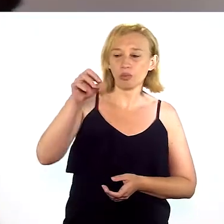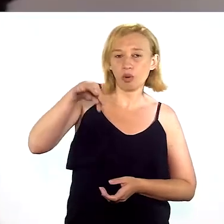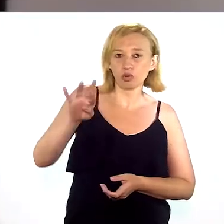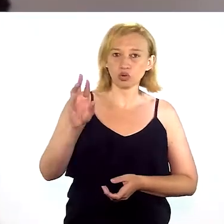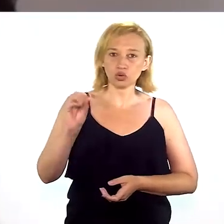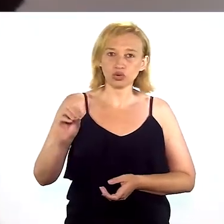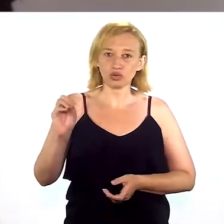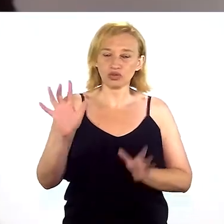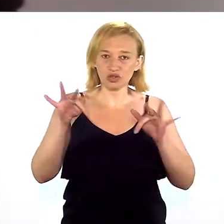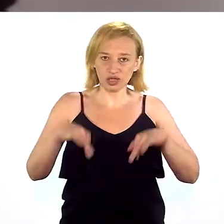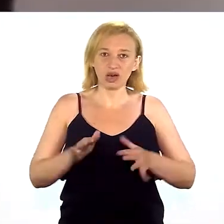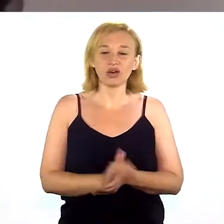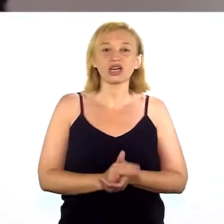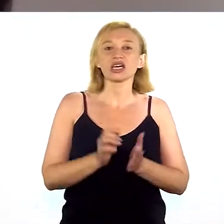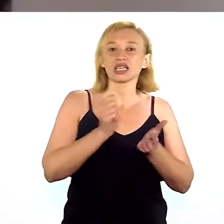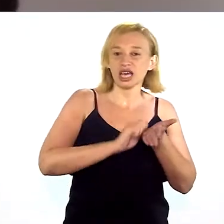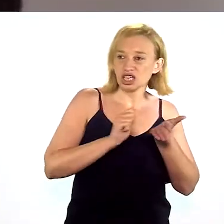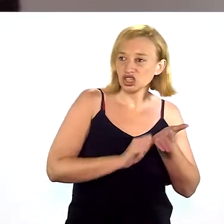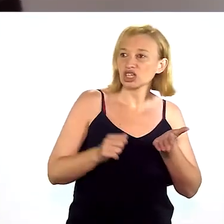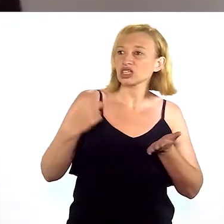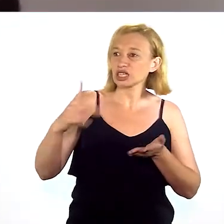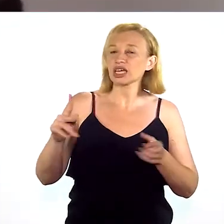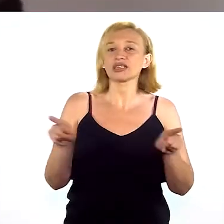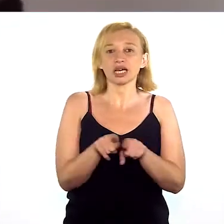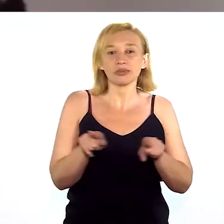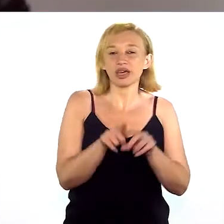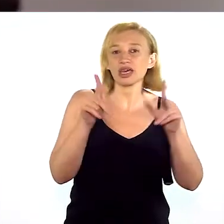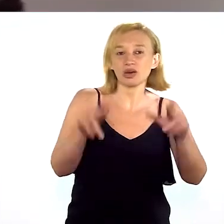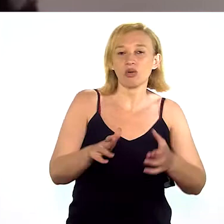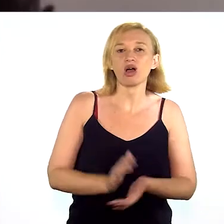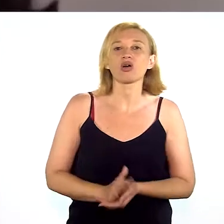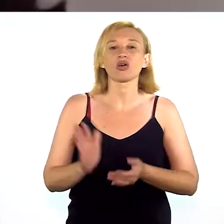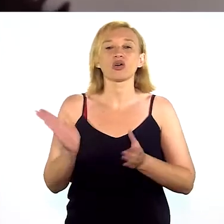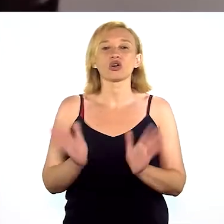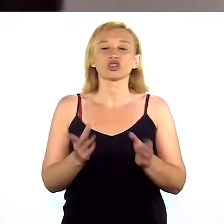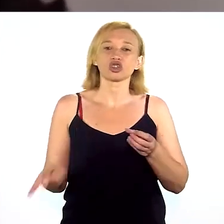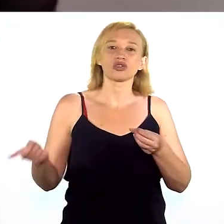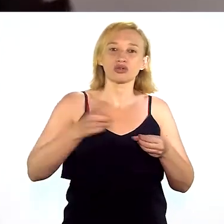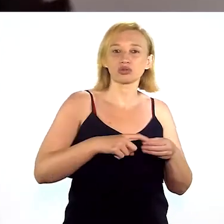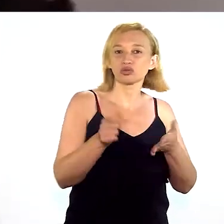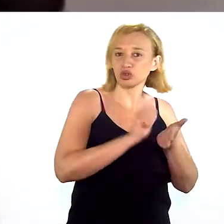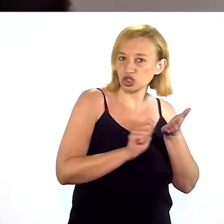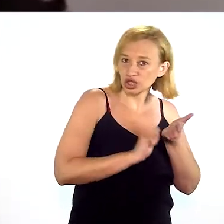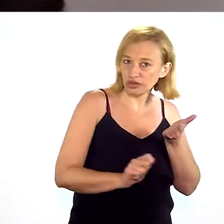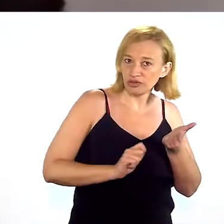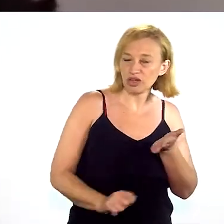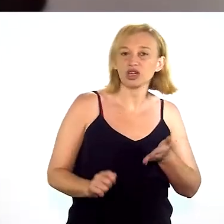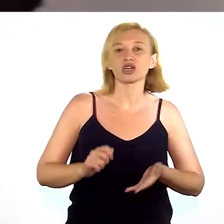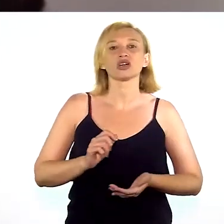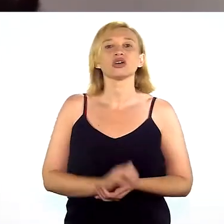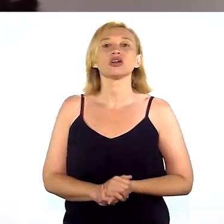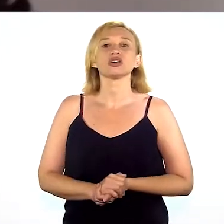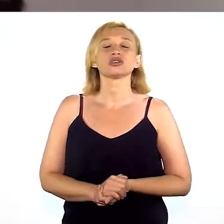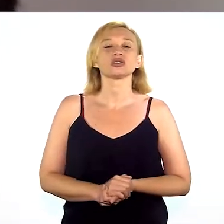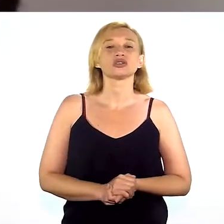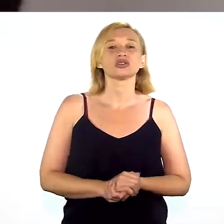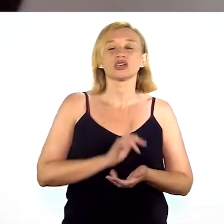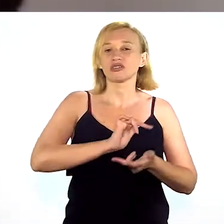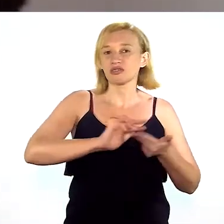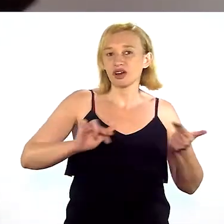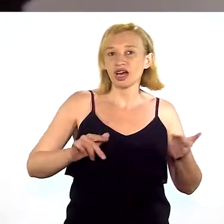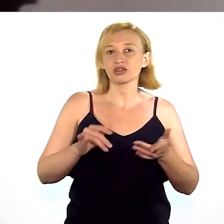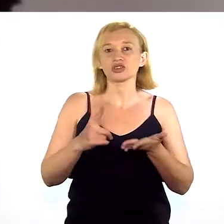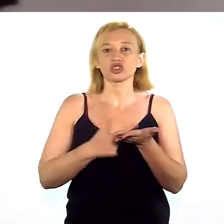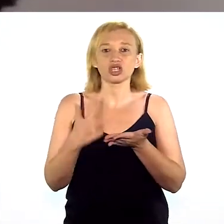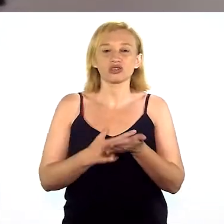que a gente sente, né? E na escrita do Walter também é muito assim. Hoje em dia ele voltou a escrever usando maiúsculas, mas